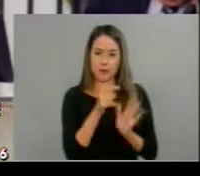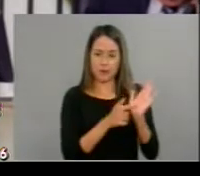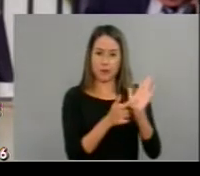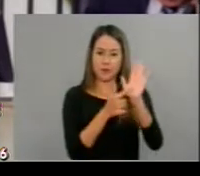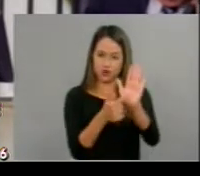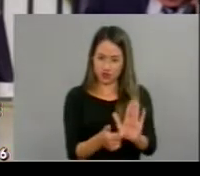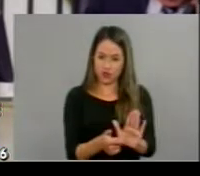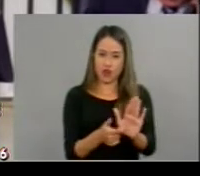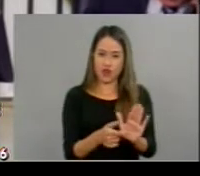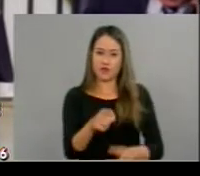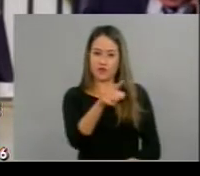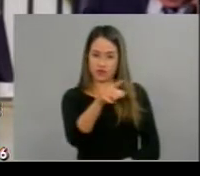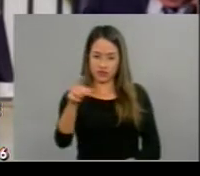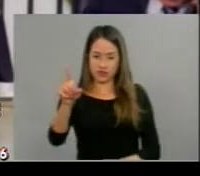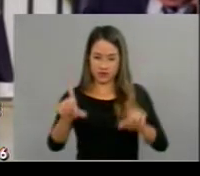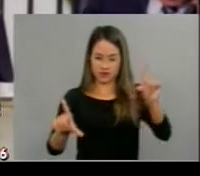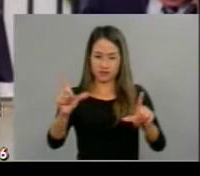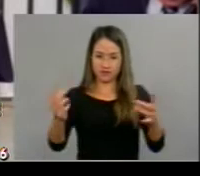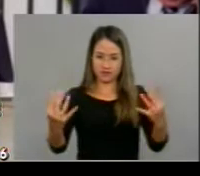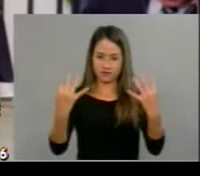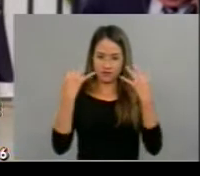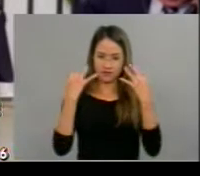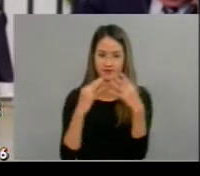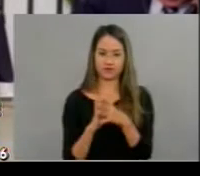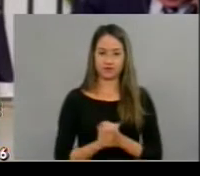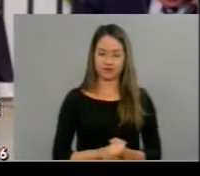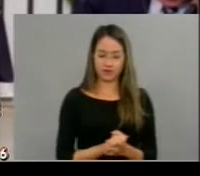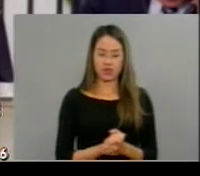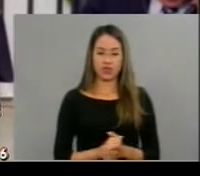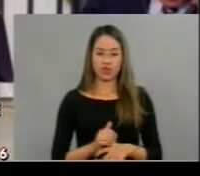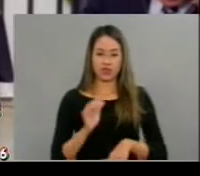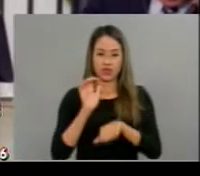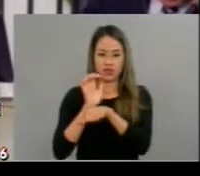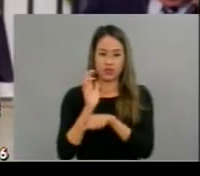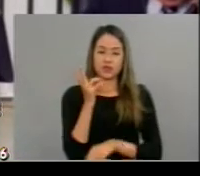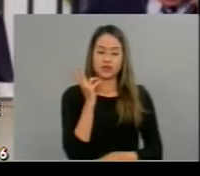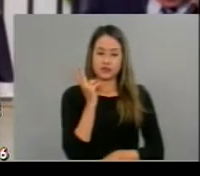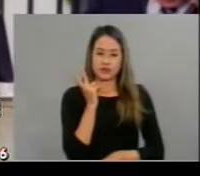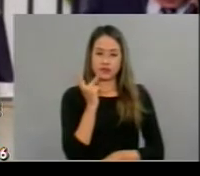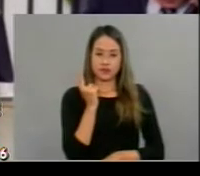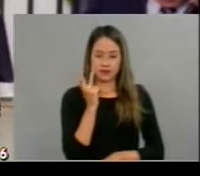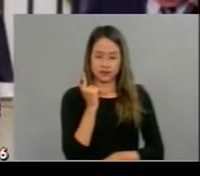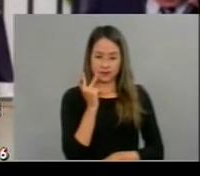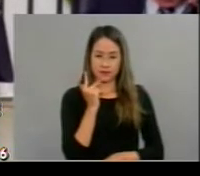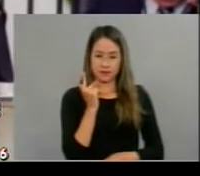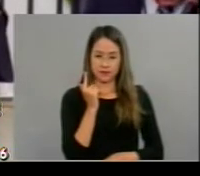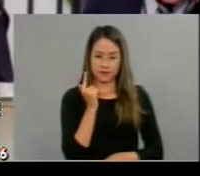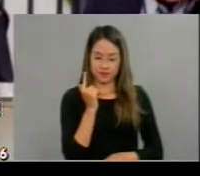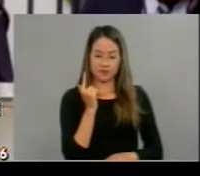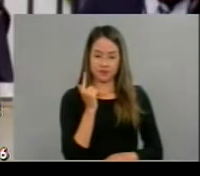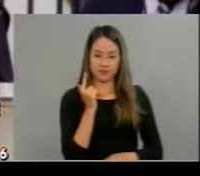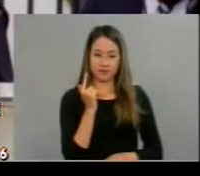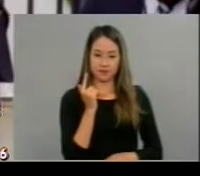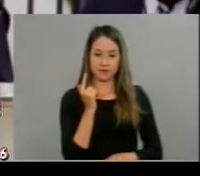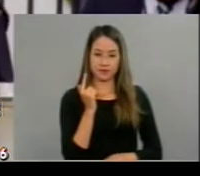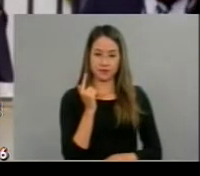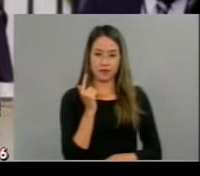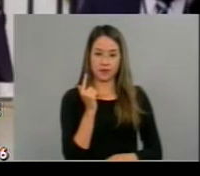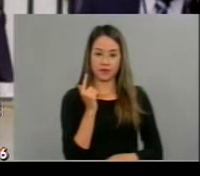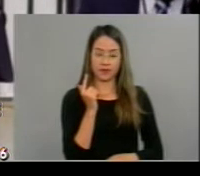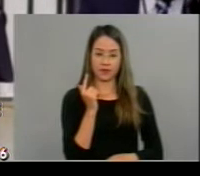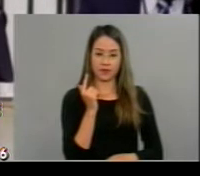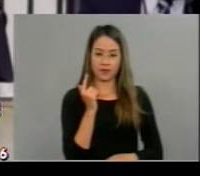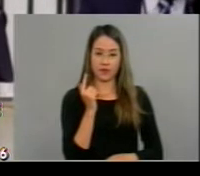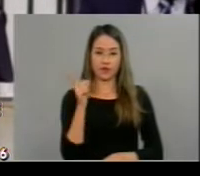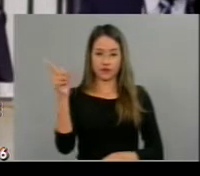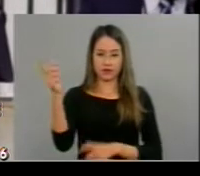parlamentares e principalmente para a imprensa. Por parte do Estado do Ceará, parecido e ramificado a isso que Vossa Excelência coloca